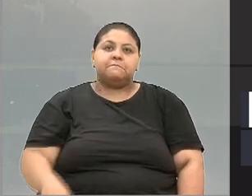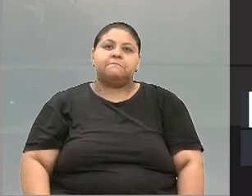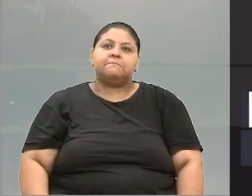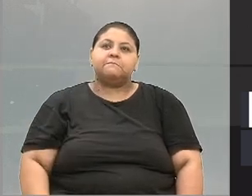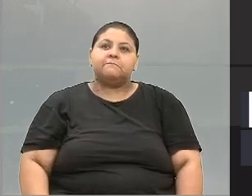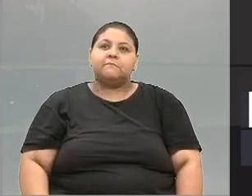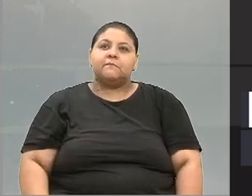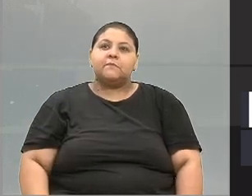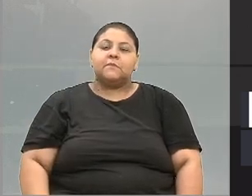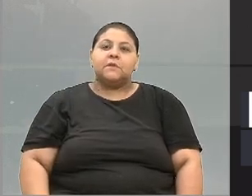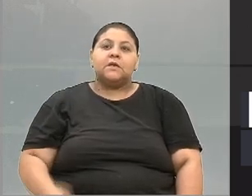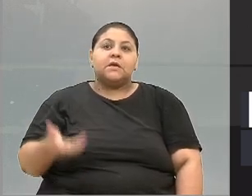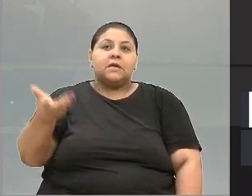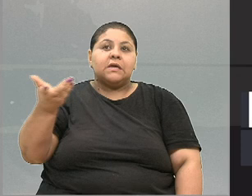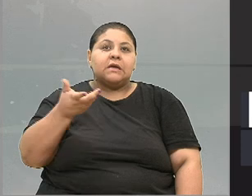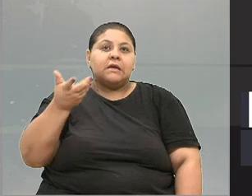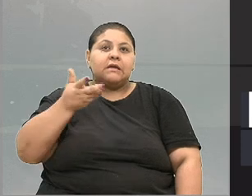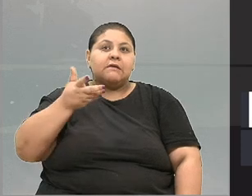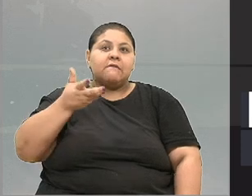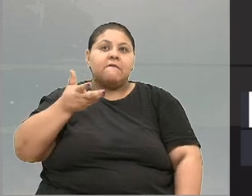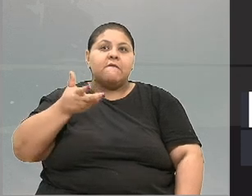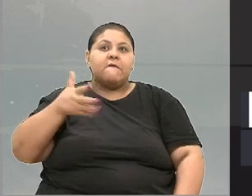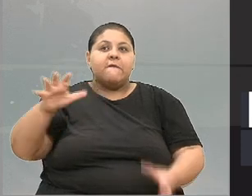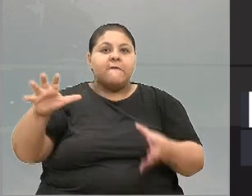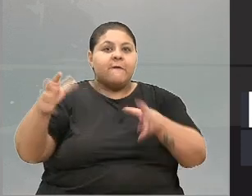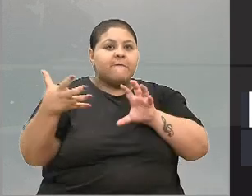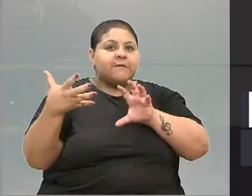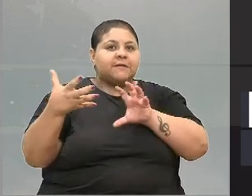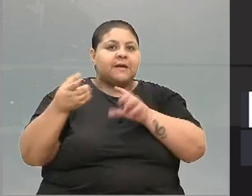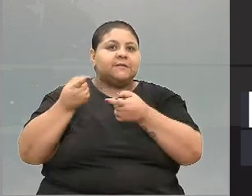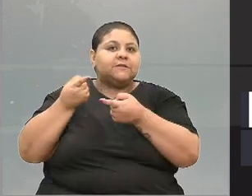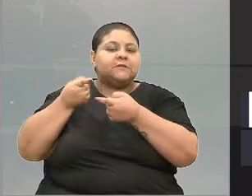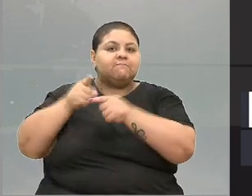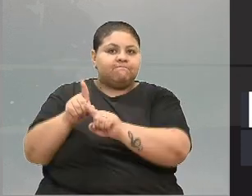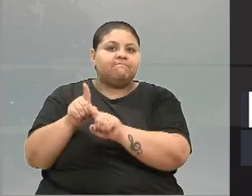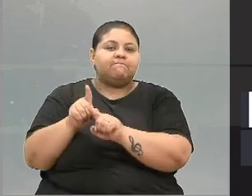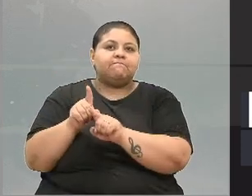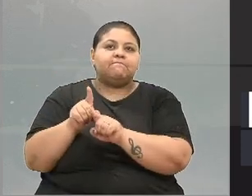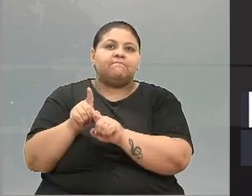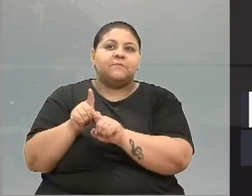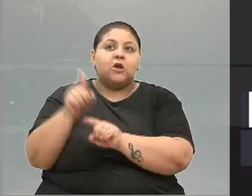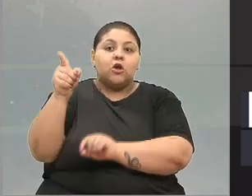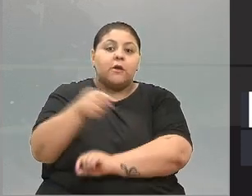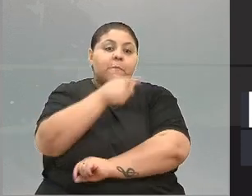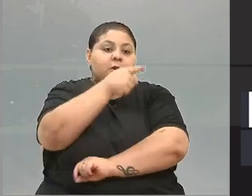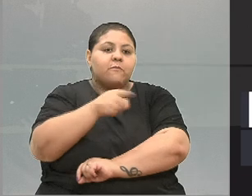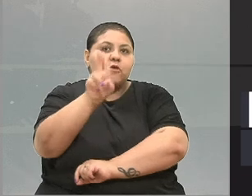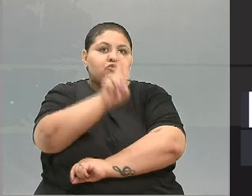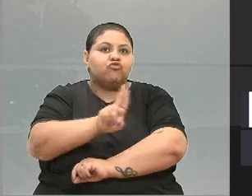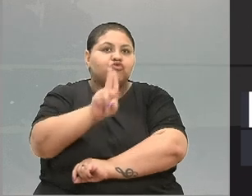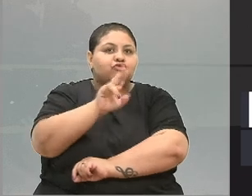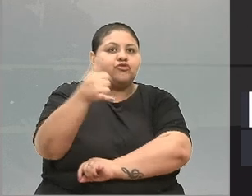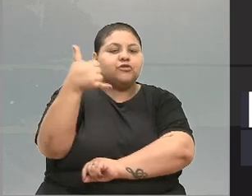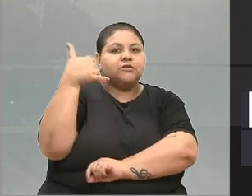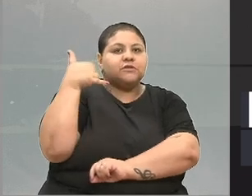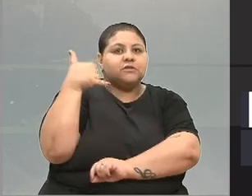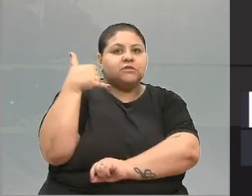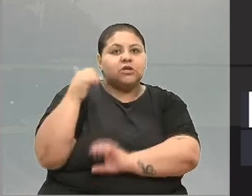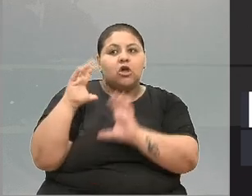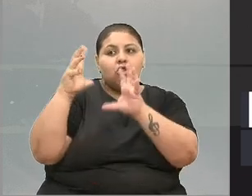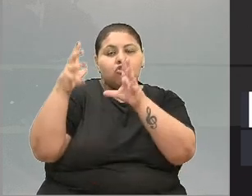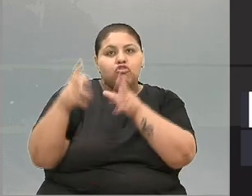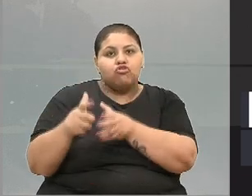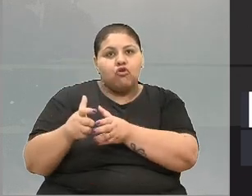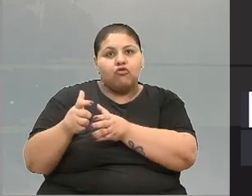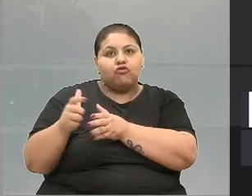que busca enfrentar esse desafio que é proibir o uso de celulares em todas as